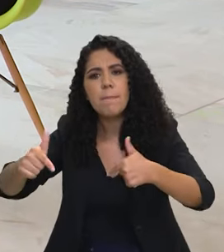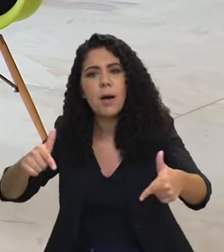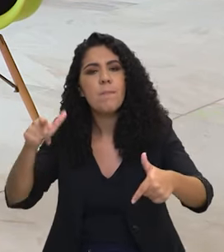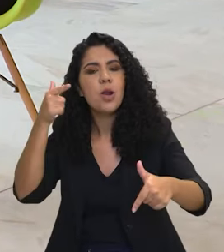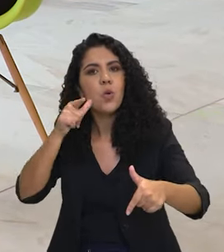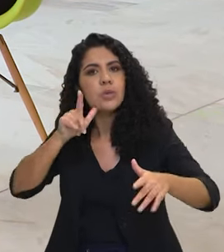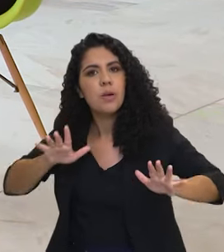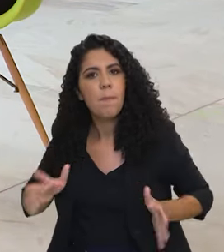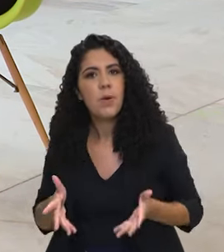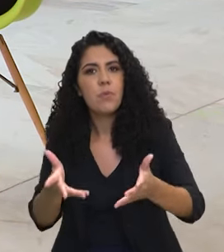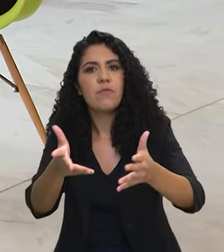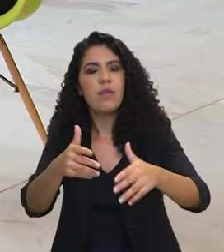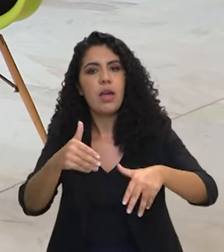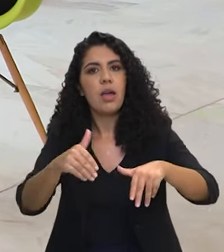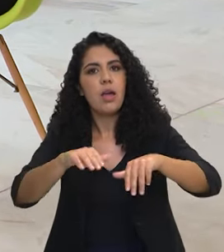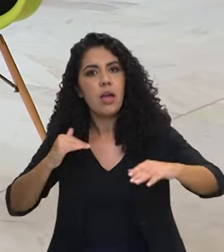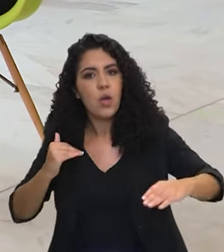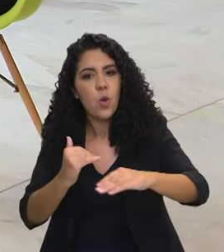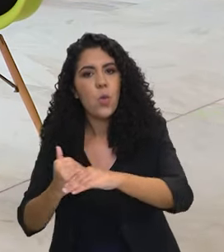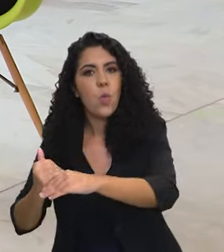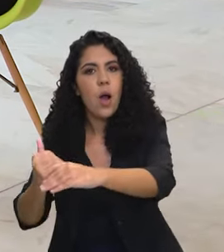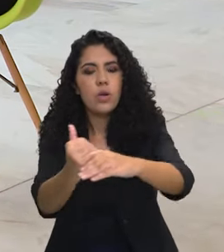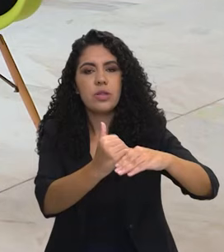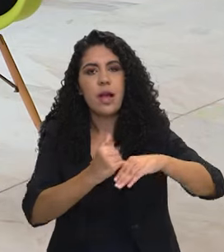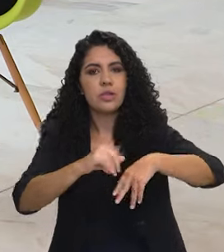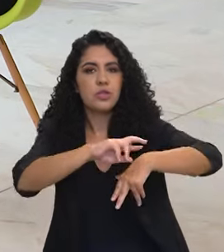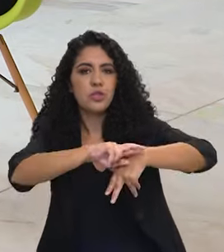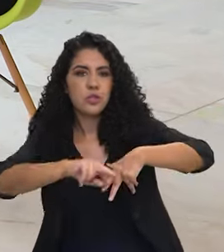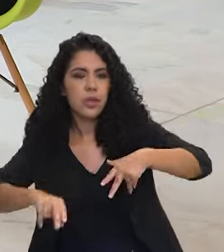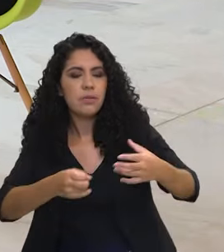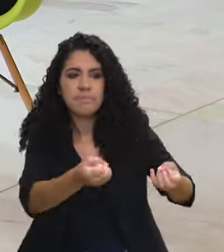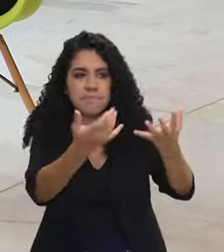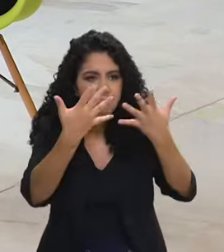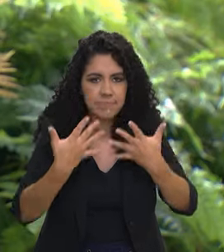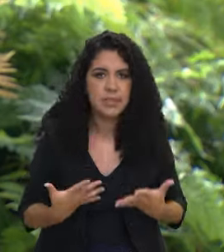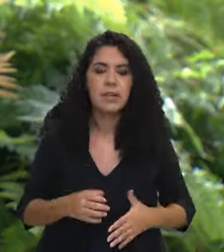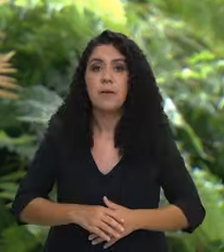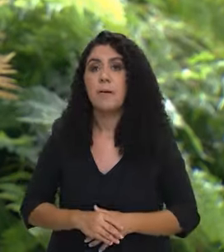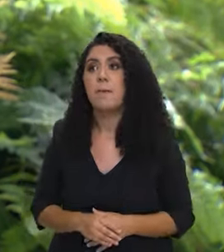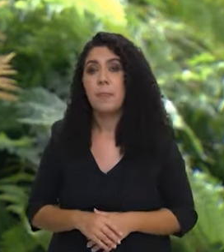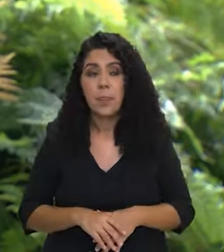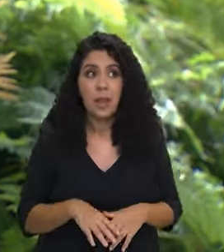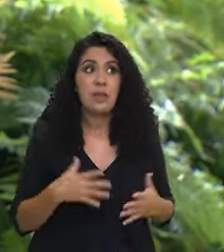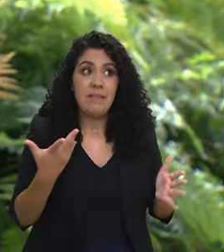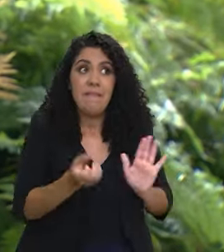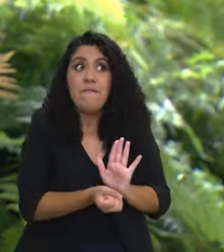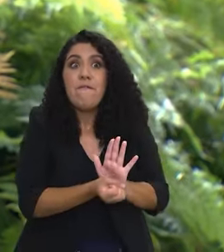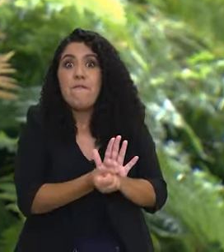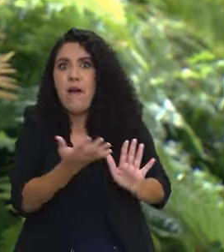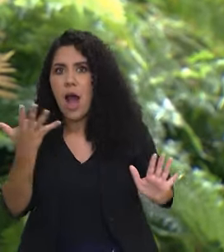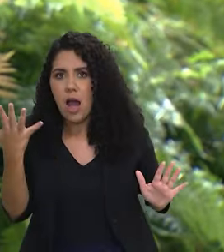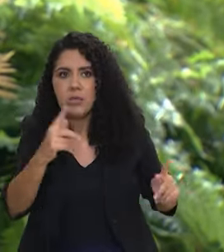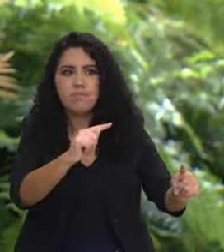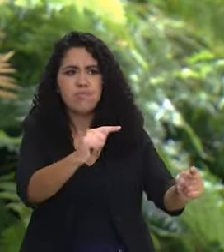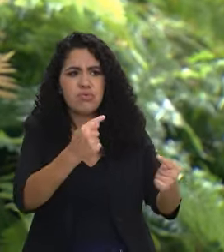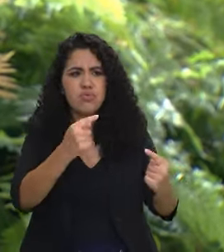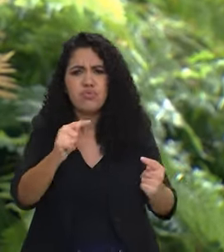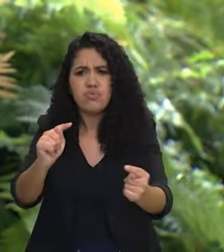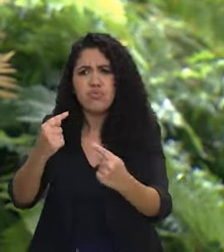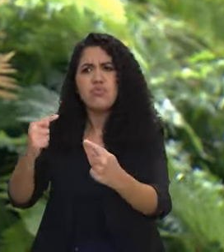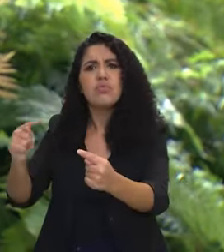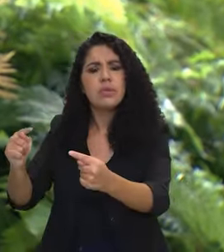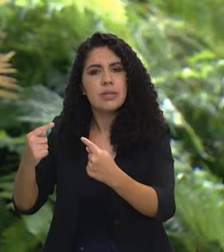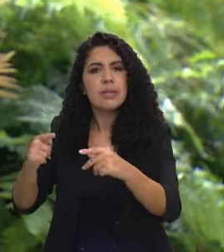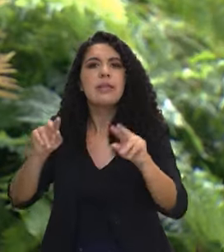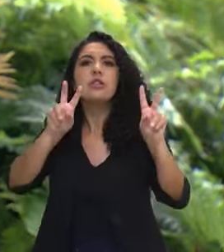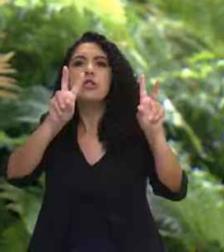de gênero e a liderança feminina. Olha, os desafios são muitos. E eles têm a ver